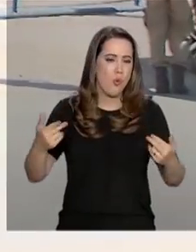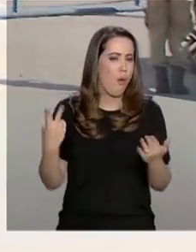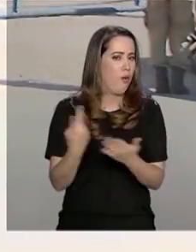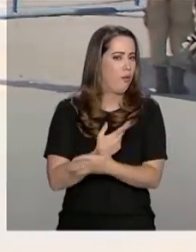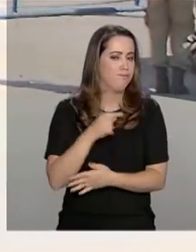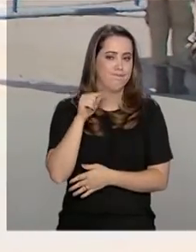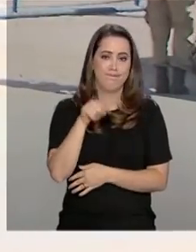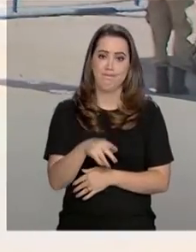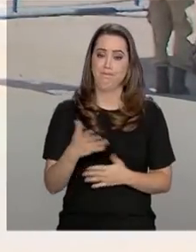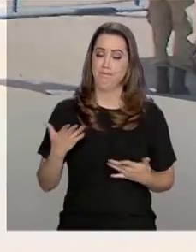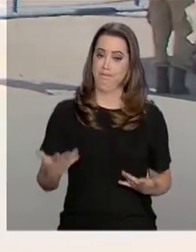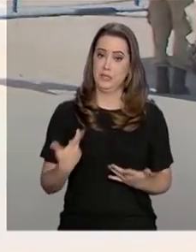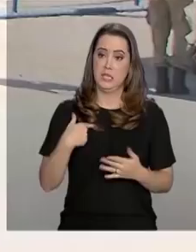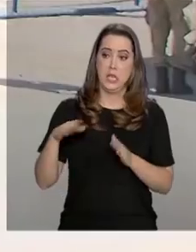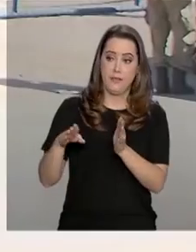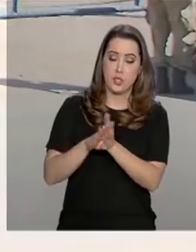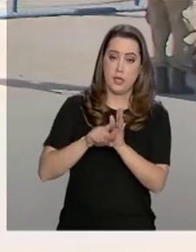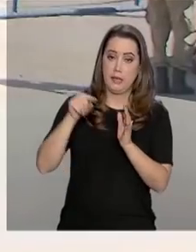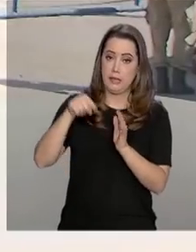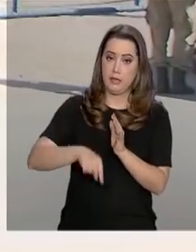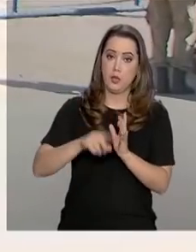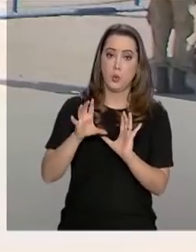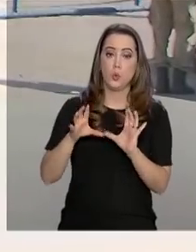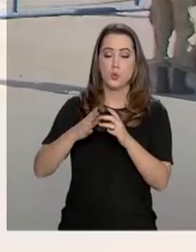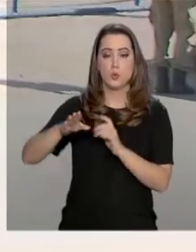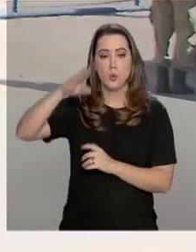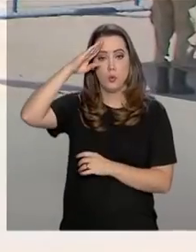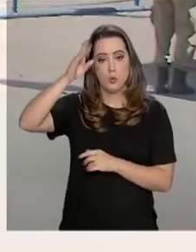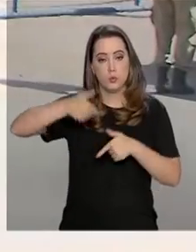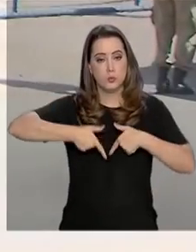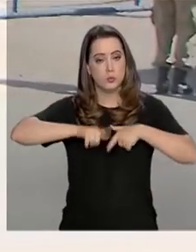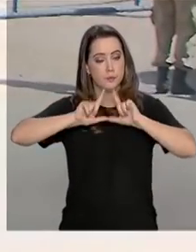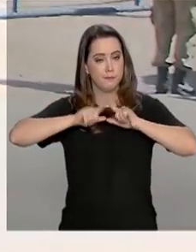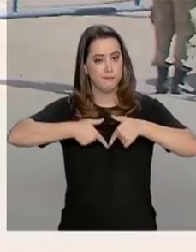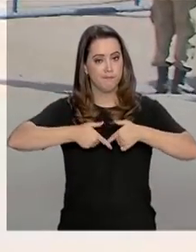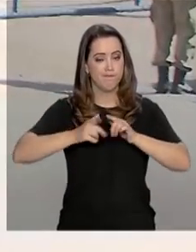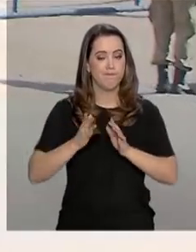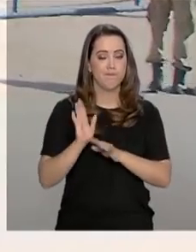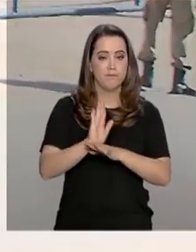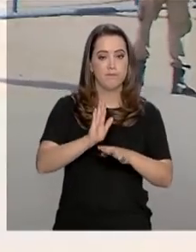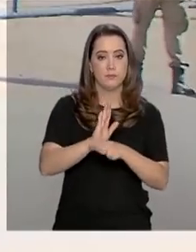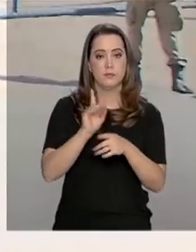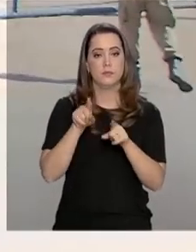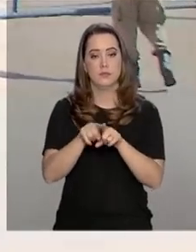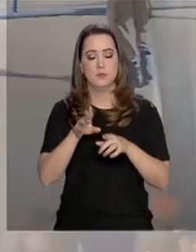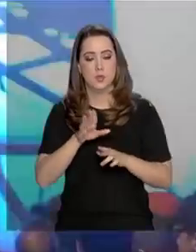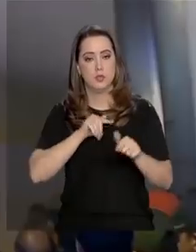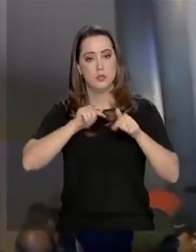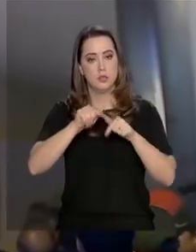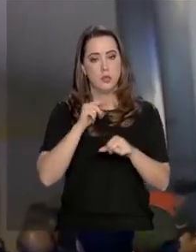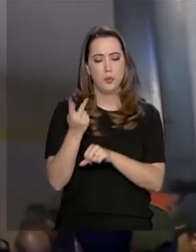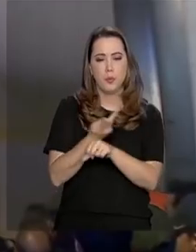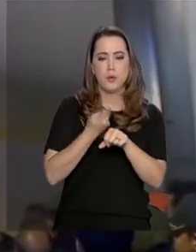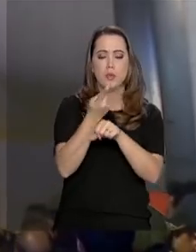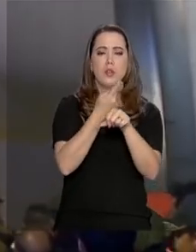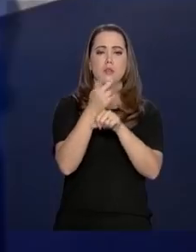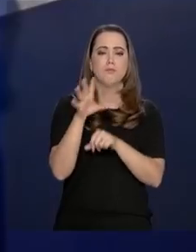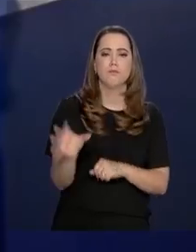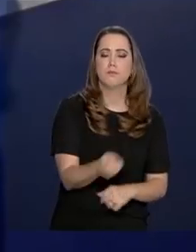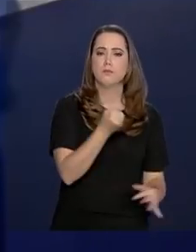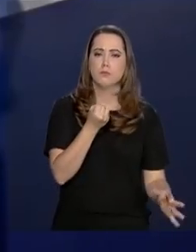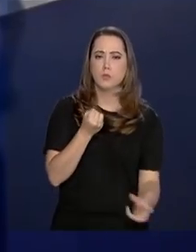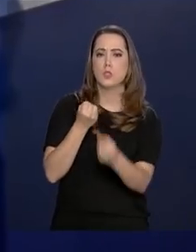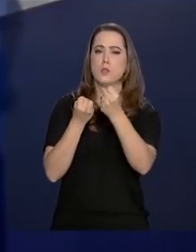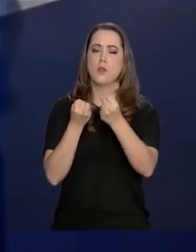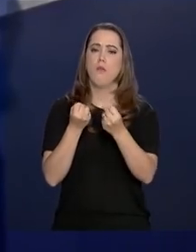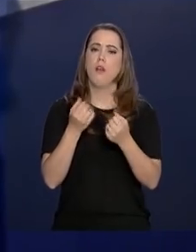teve hoje a chegada aqui dos militares de Israel, que vieram ajudar a reforçar aí as operações de busca e salvamento.